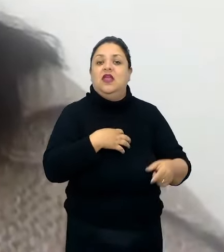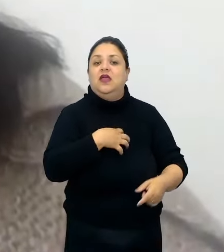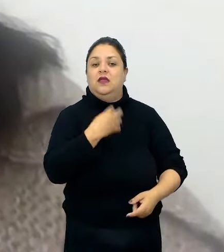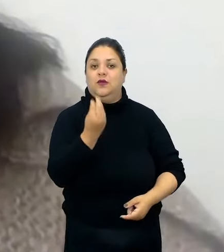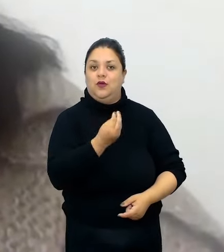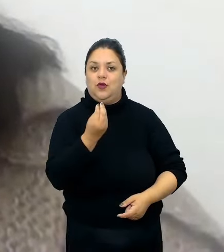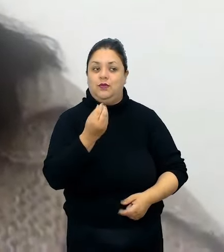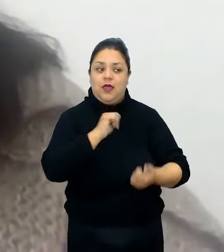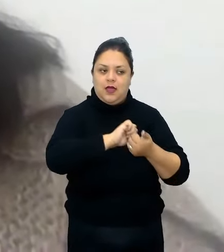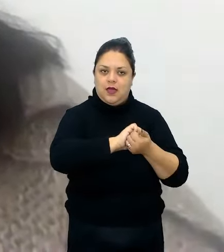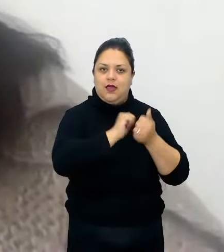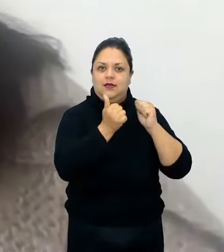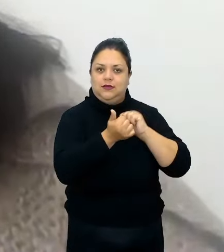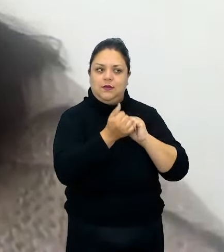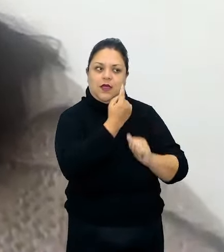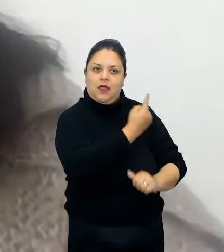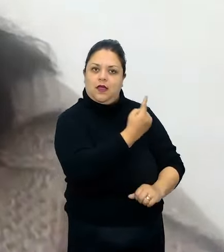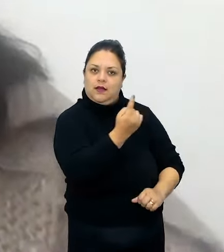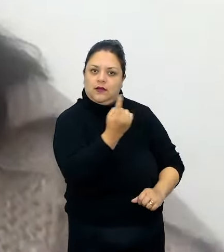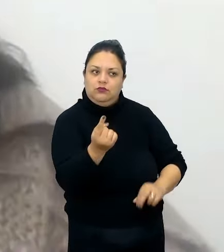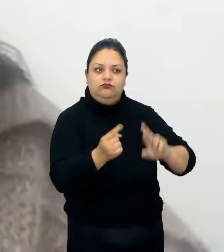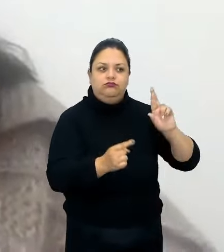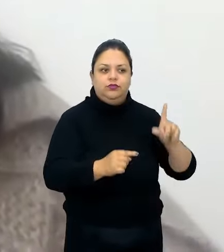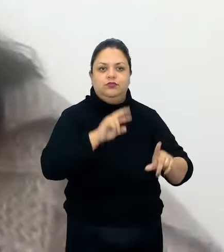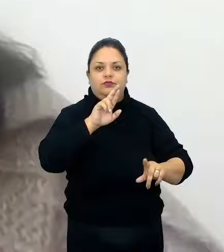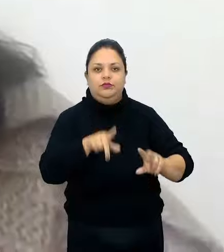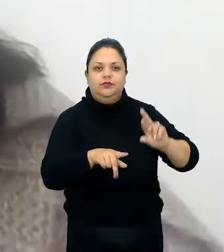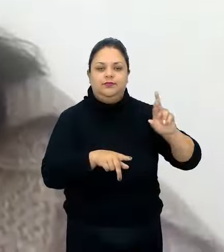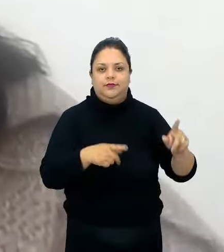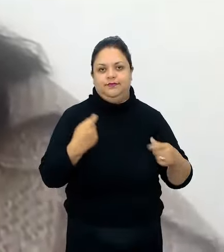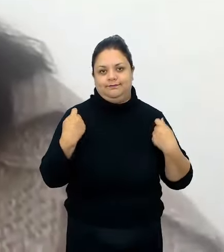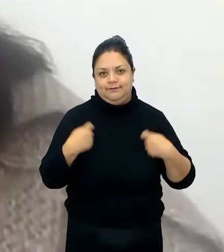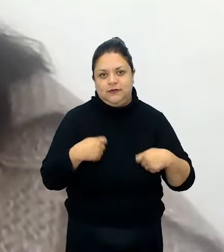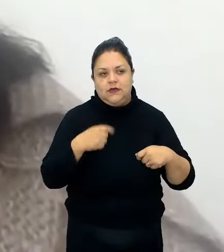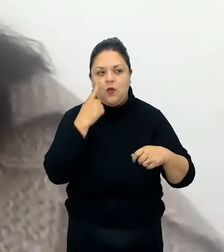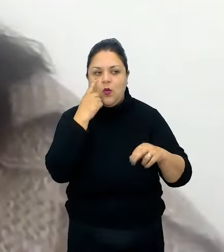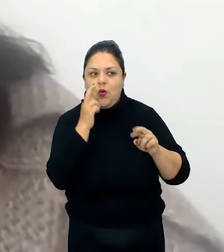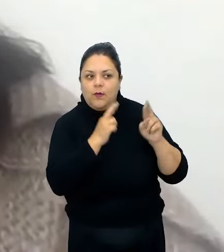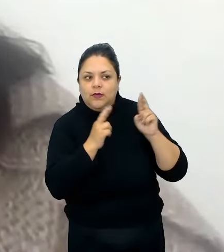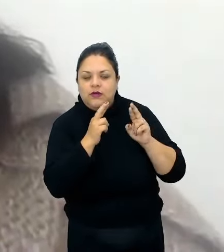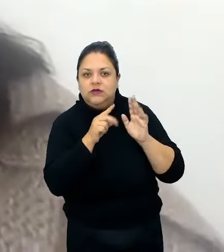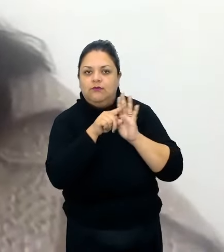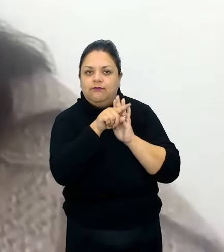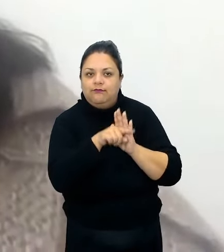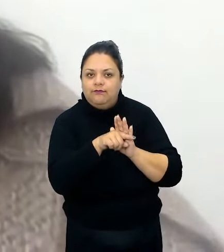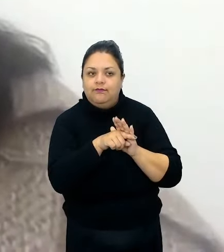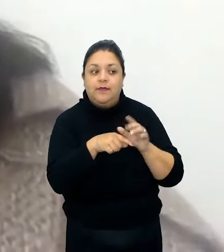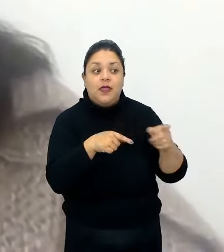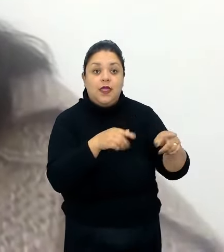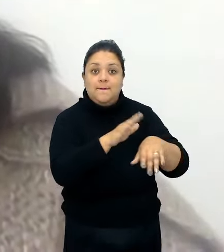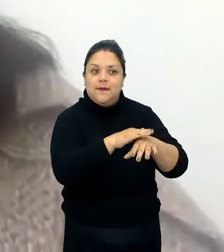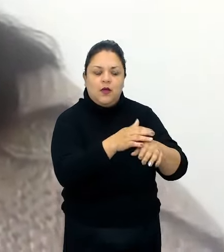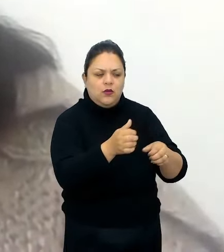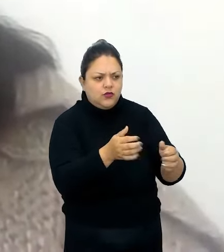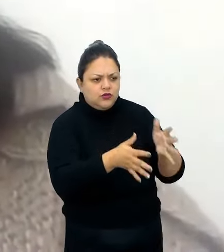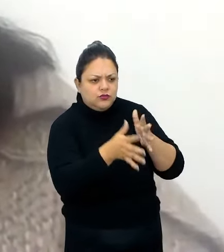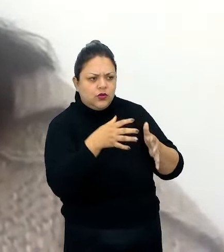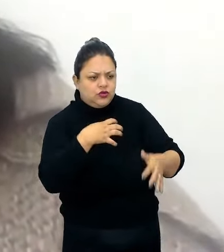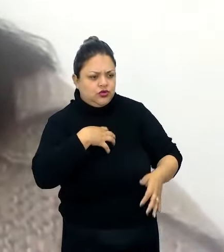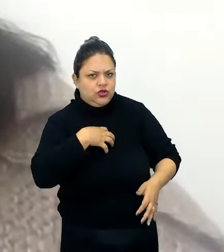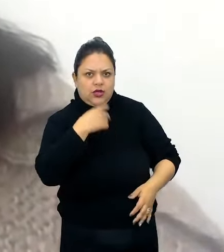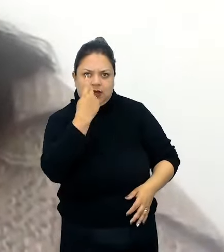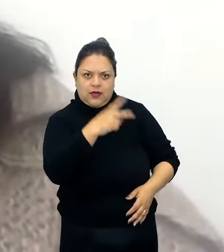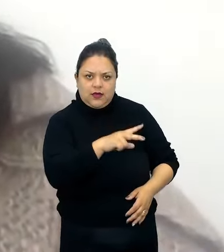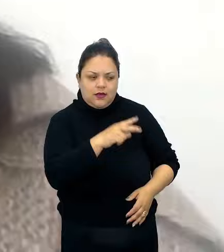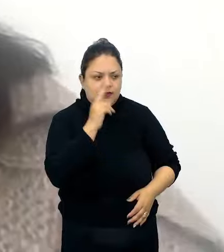cada situação. Então, é observar, de fato, né, tudo que ele está trazendo. E a gente vai tendo, né,